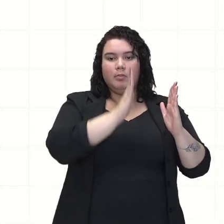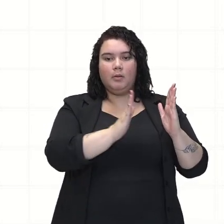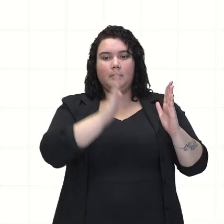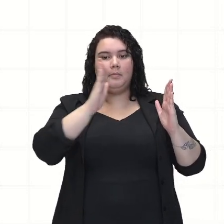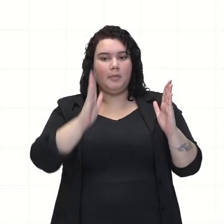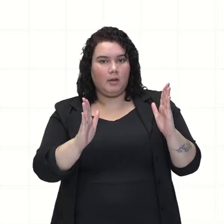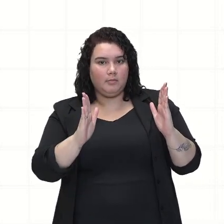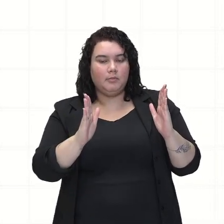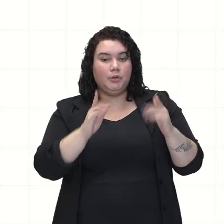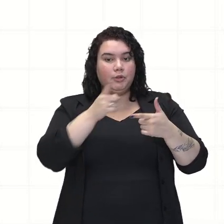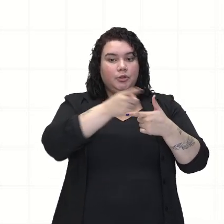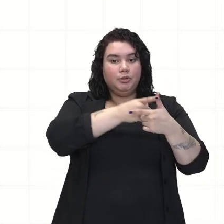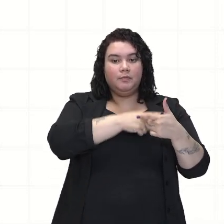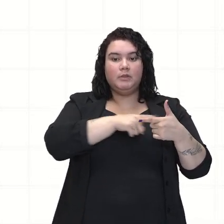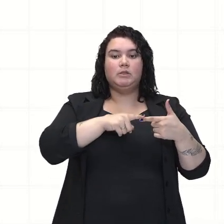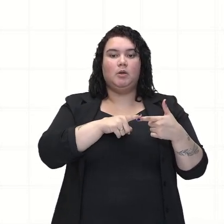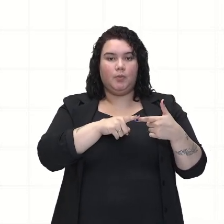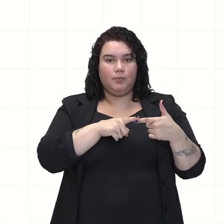ó.